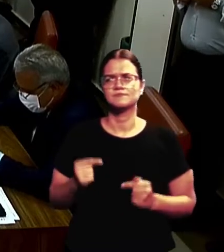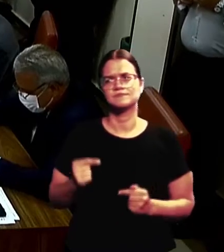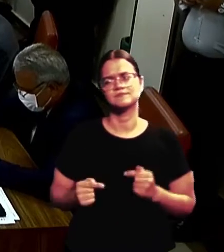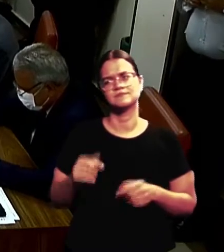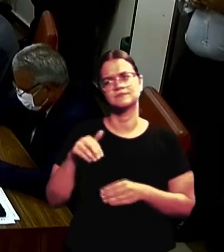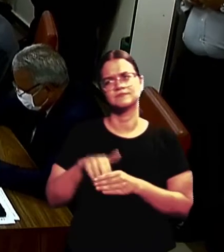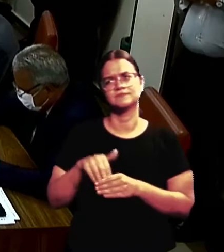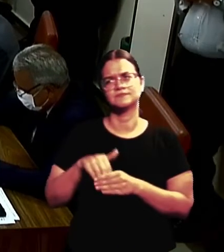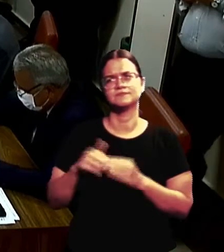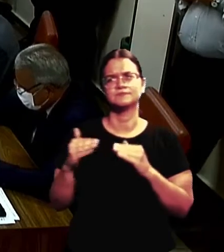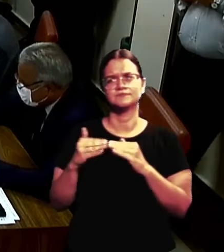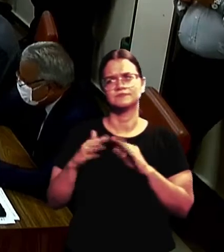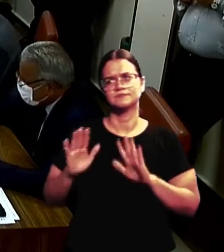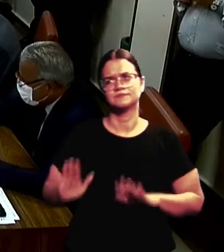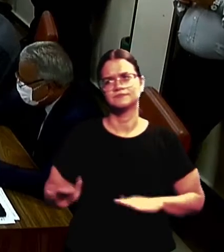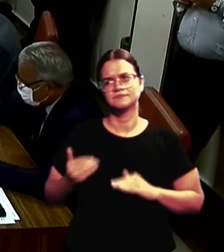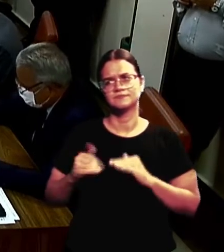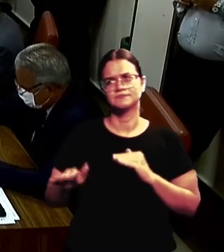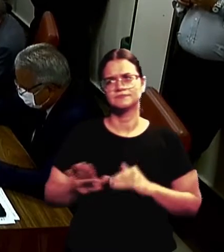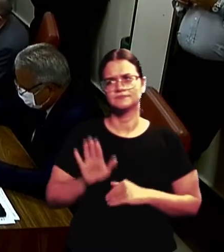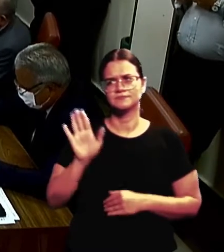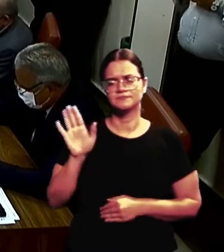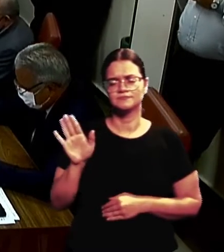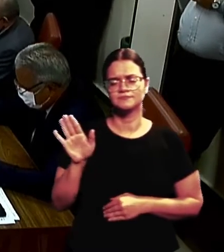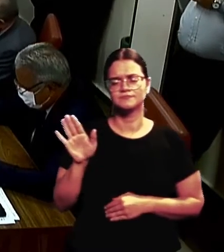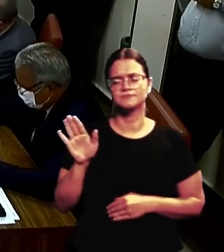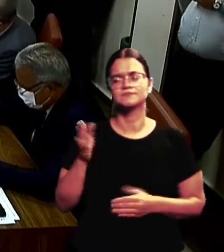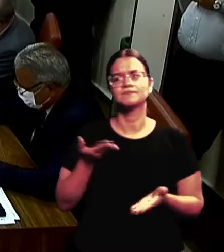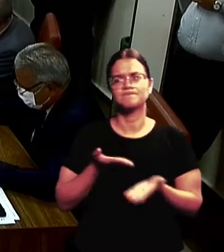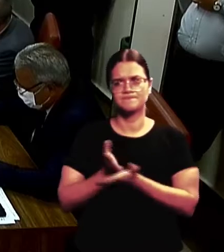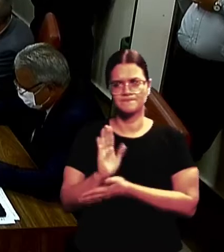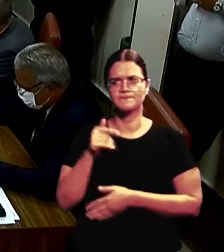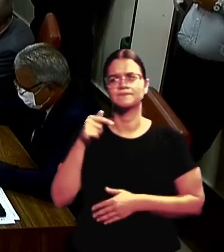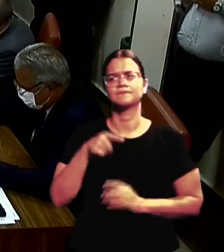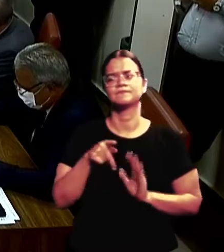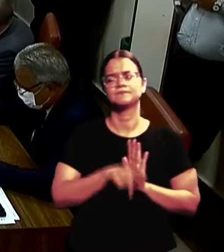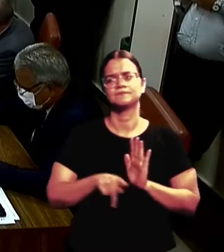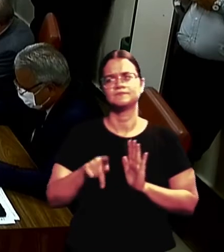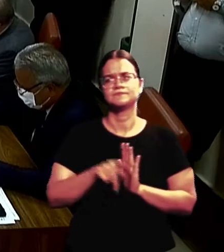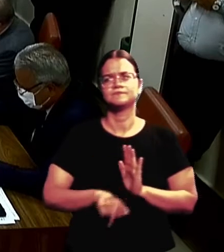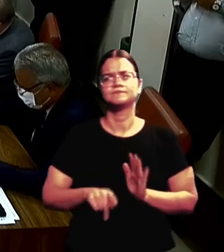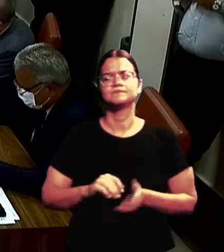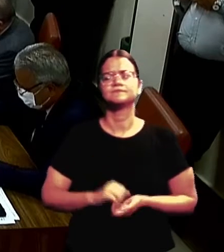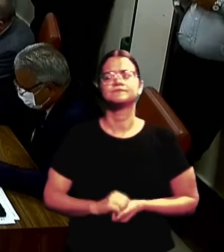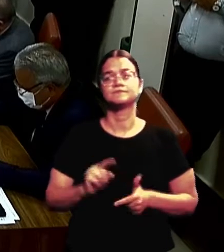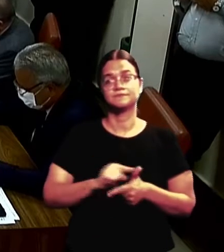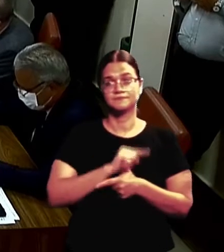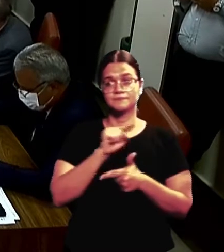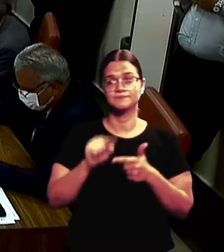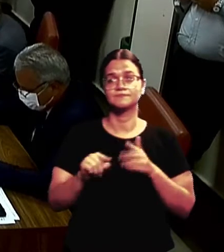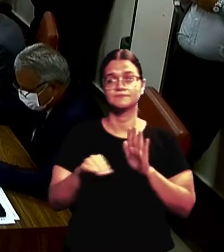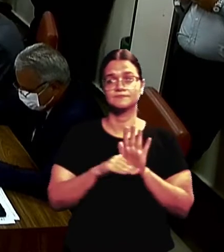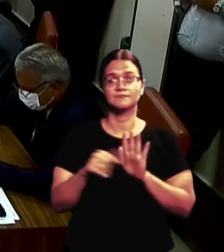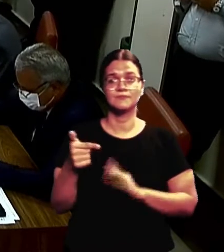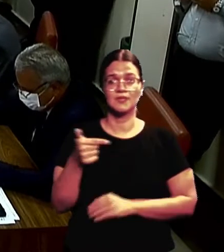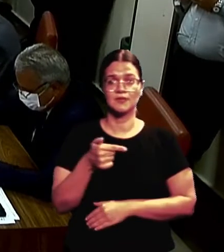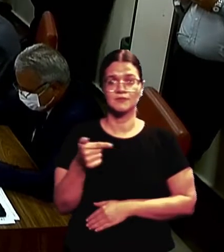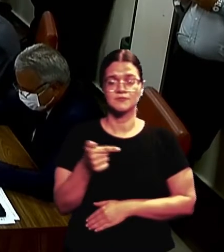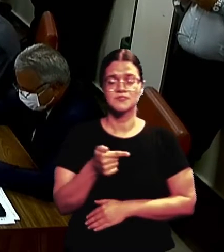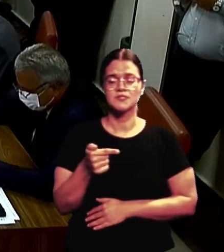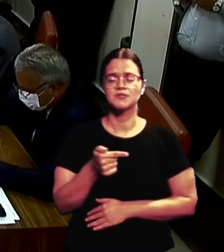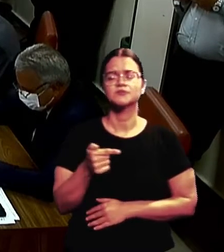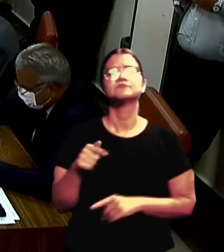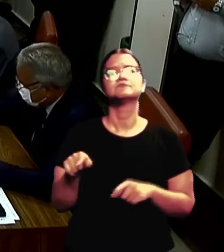projeto está em votação, favoráveis permaneçam como estão, os contrários se manifestem, projeto aprovado. Próximo item, item 7 da